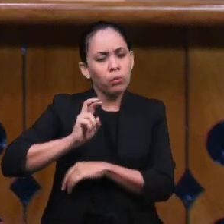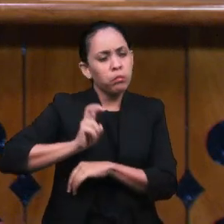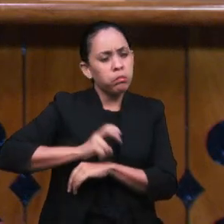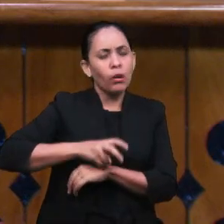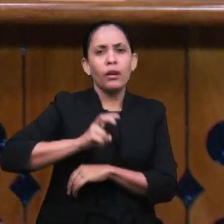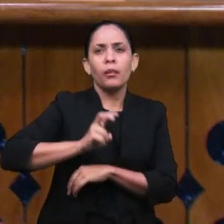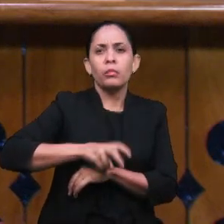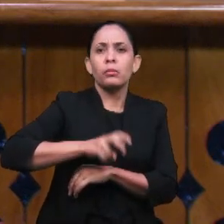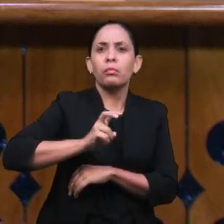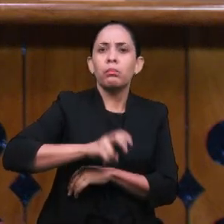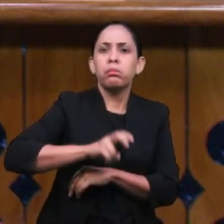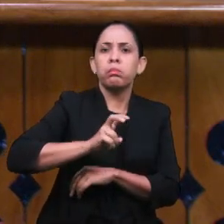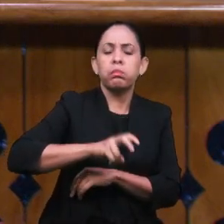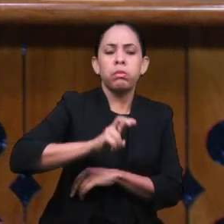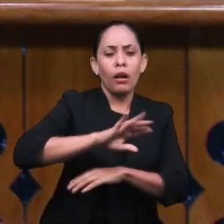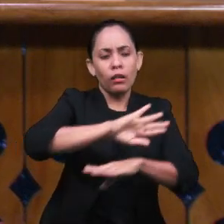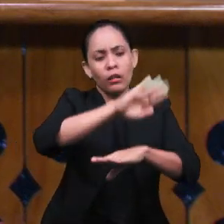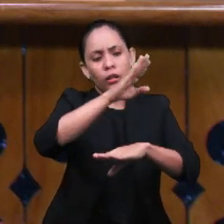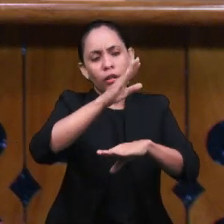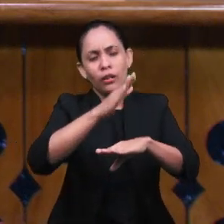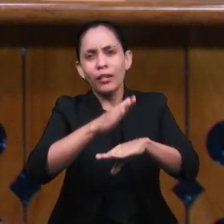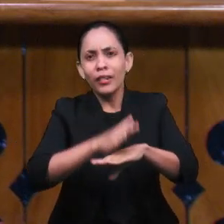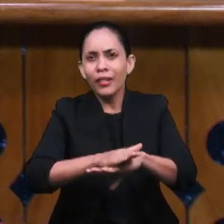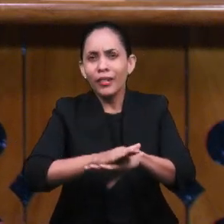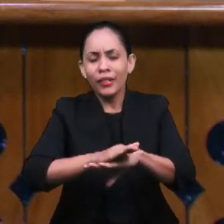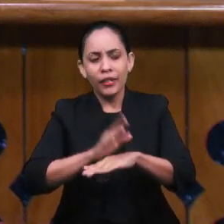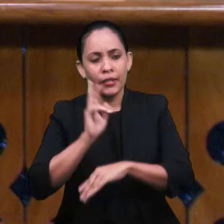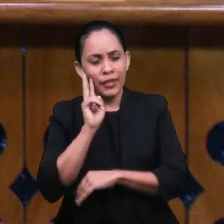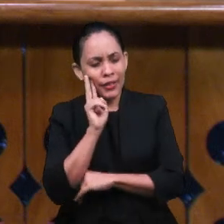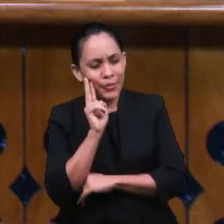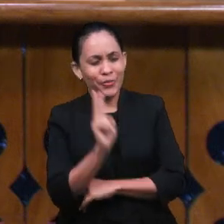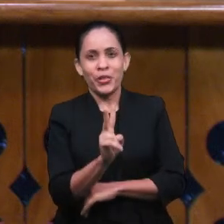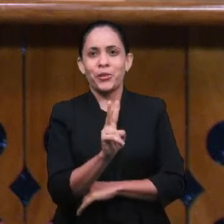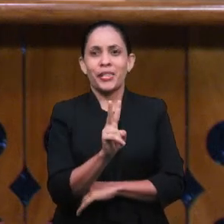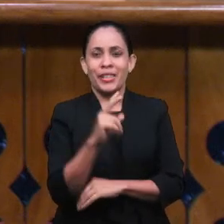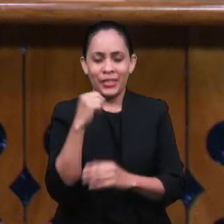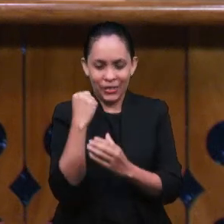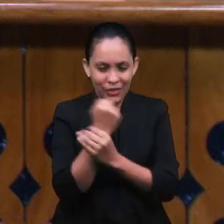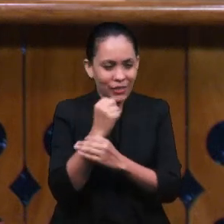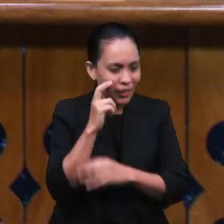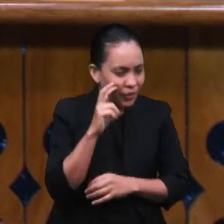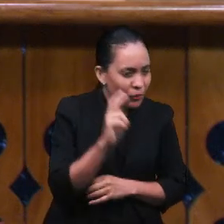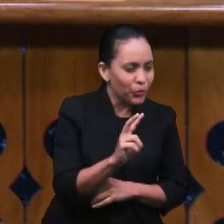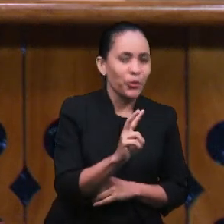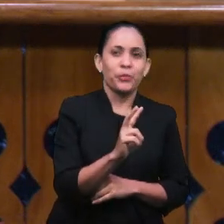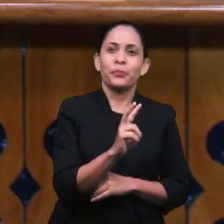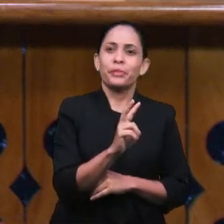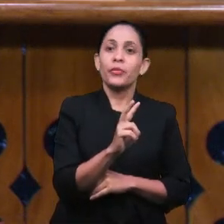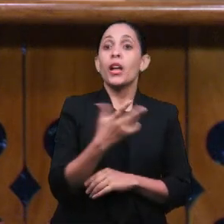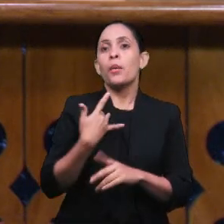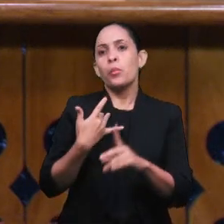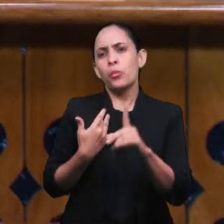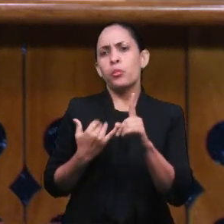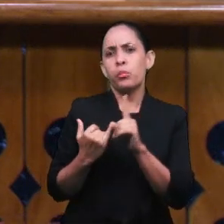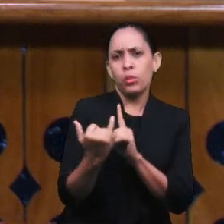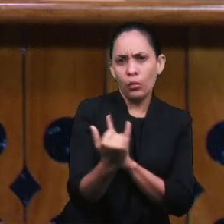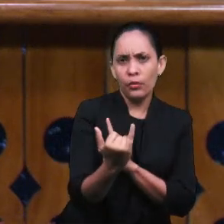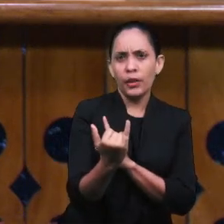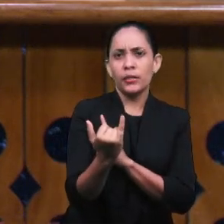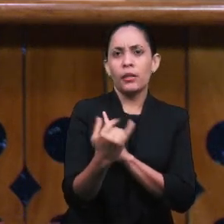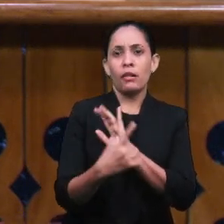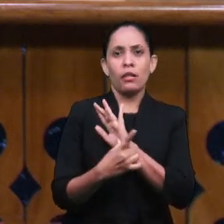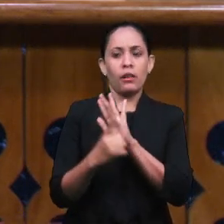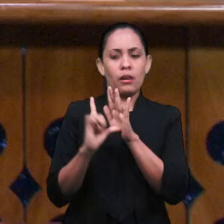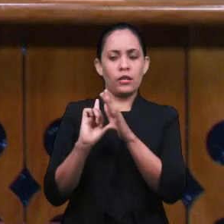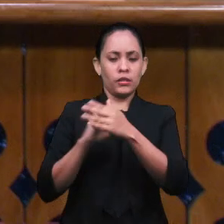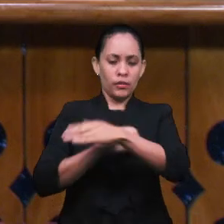a falta, quer dizer, a ovelha. Então, ele viu tudo, ele viu o seu dia profeticamente, antes do